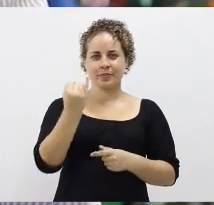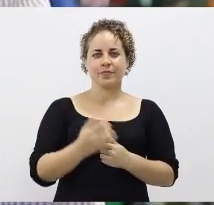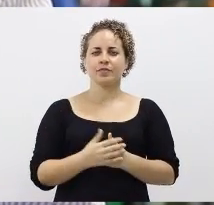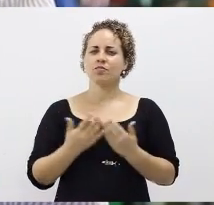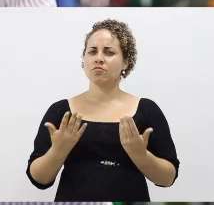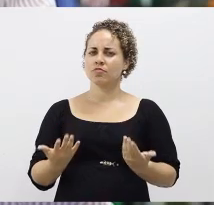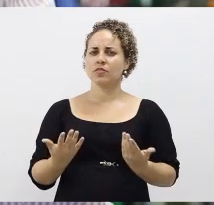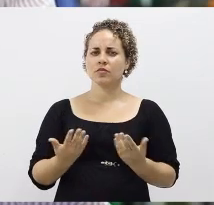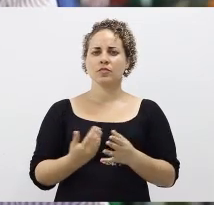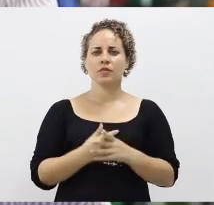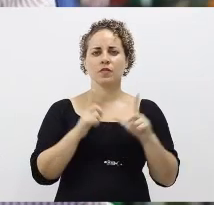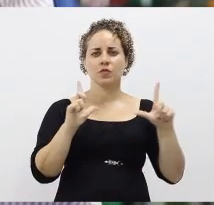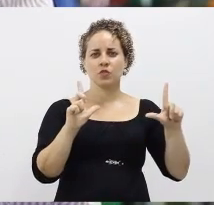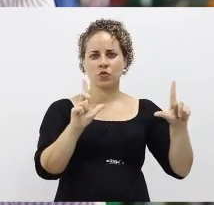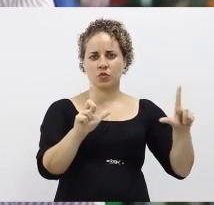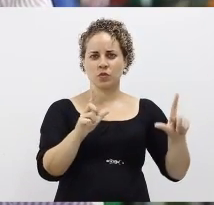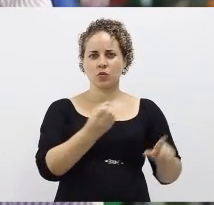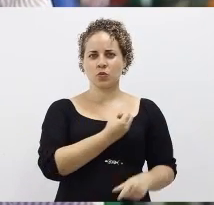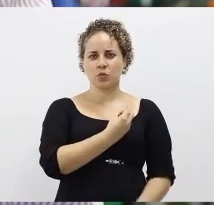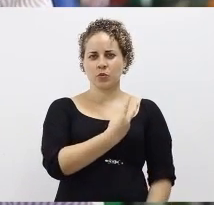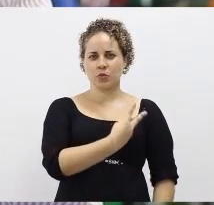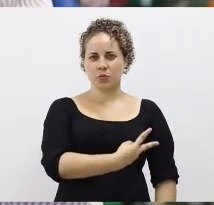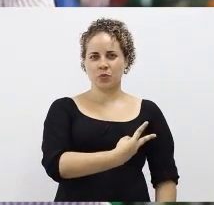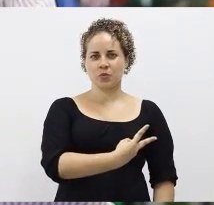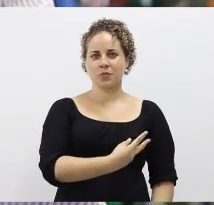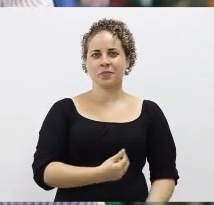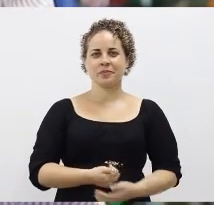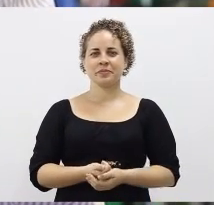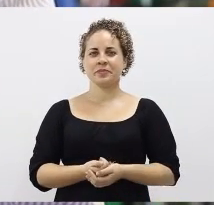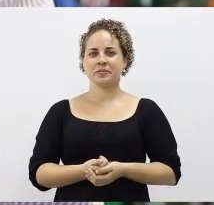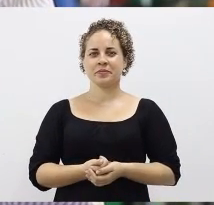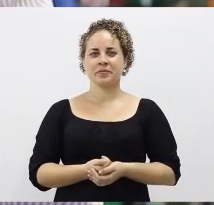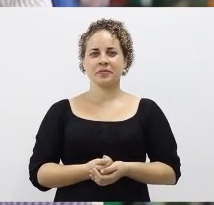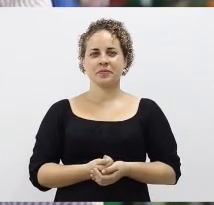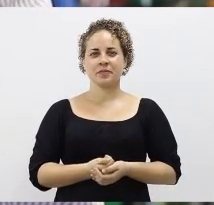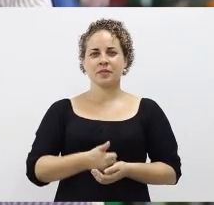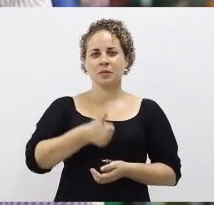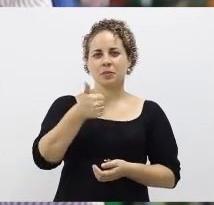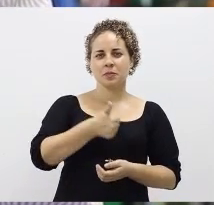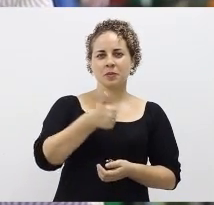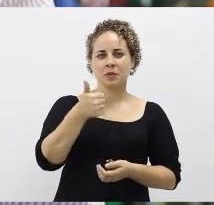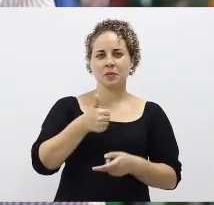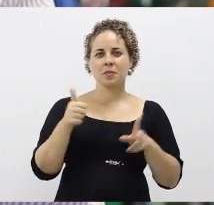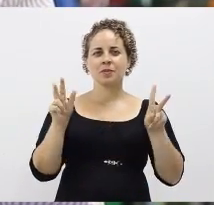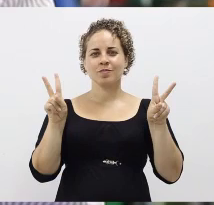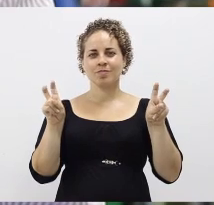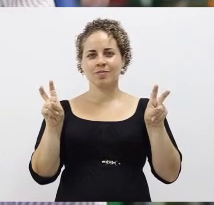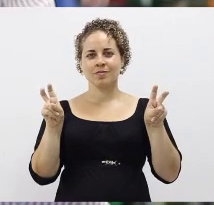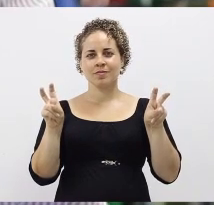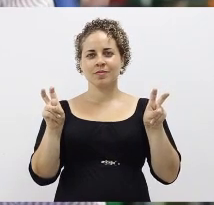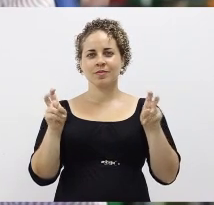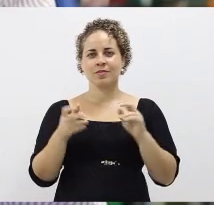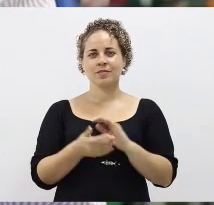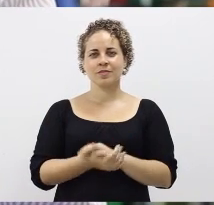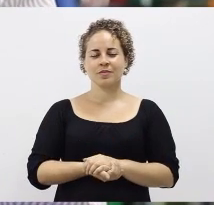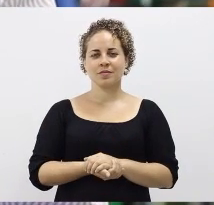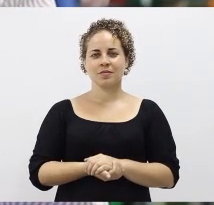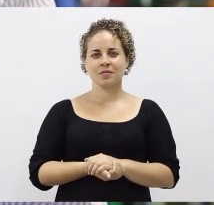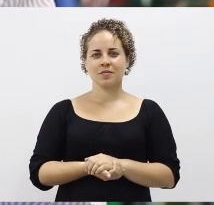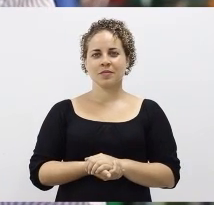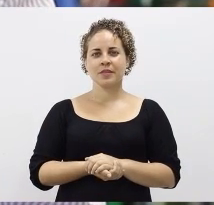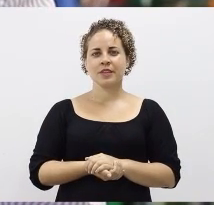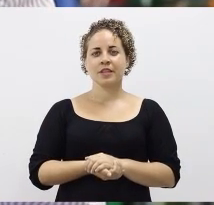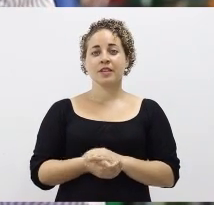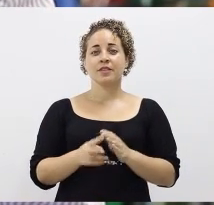são eles? Conforme aqui o slide número 2, nós vemos que o primeiro conteúdo